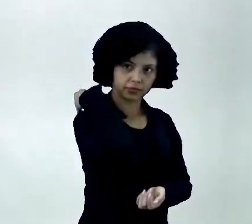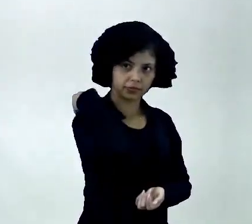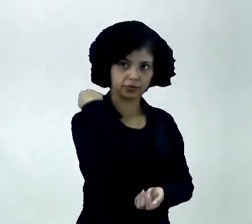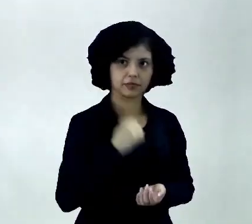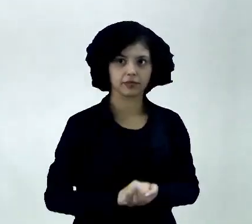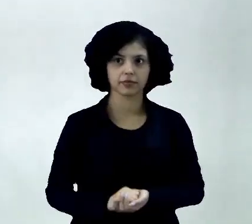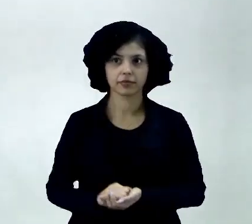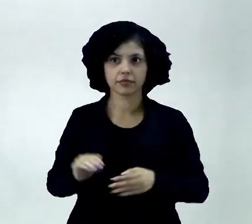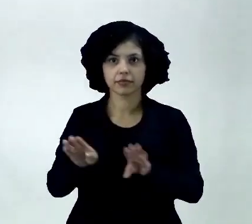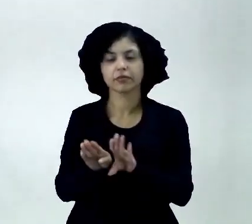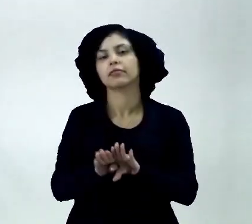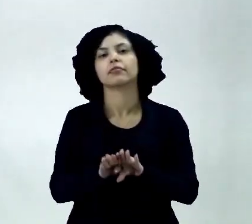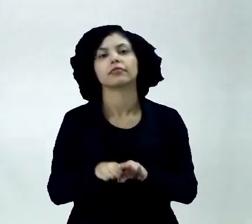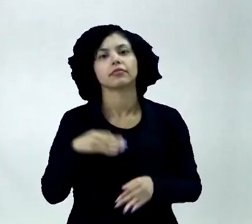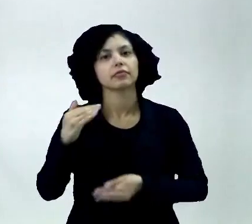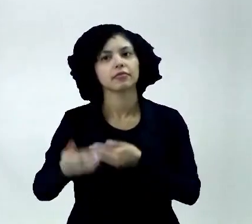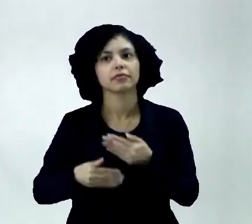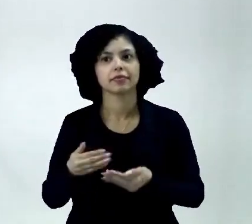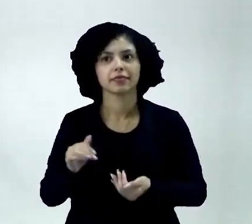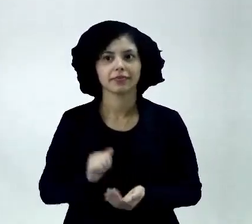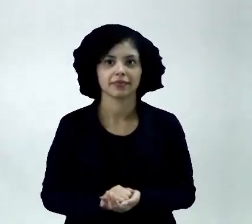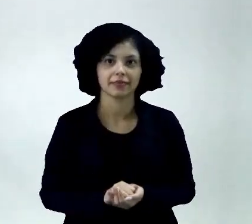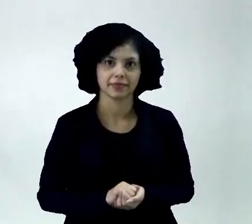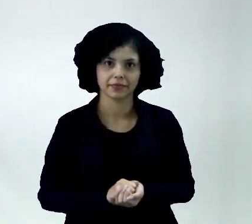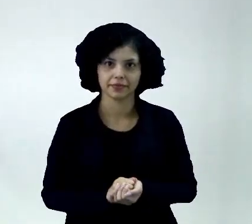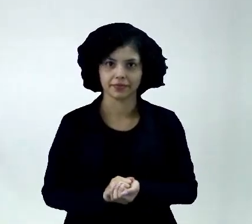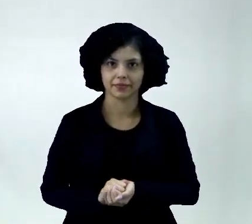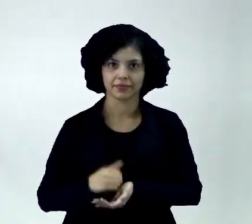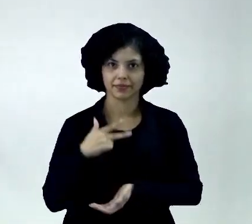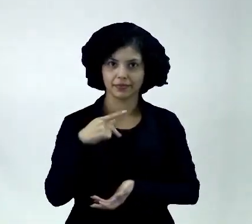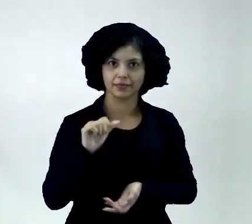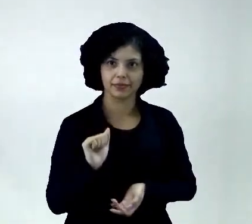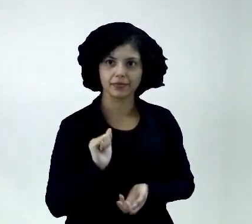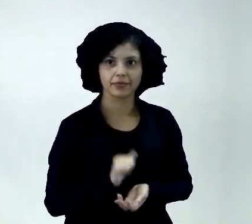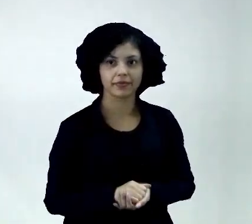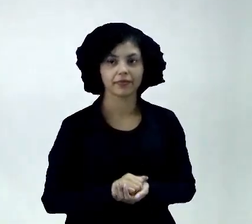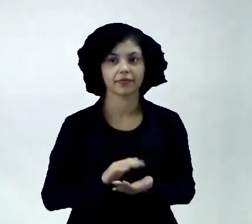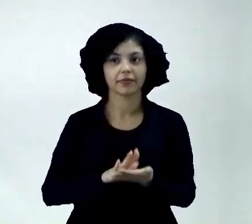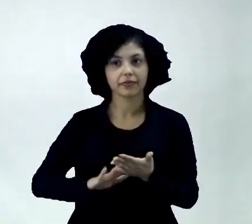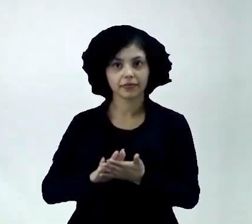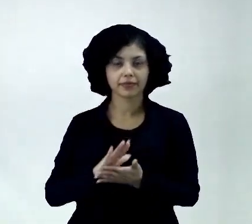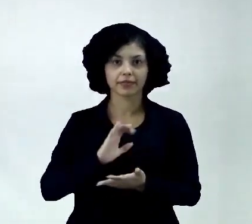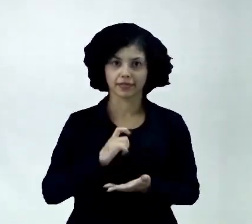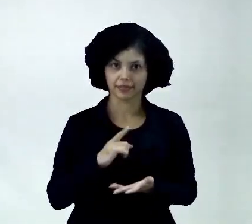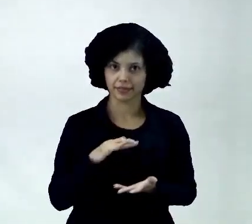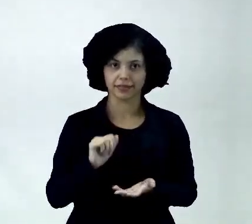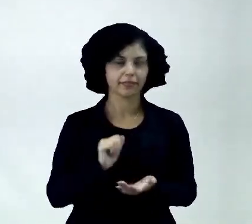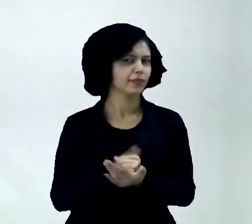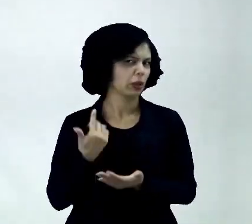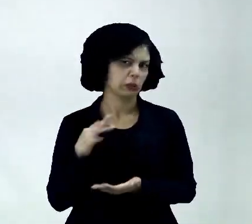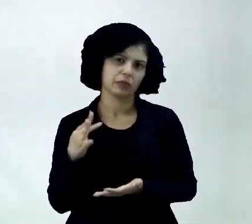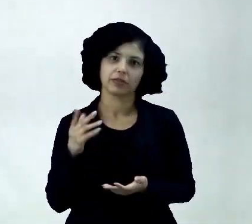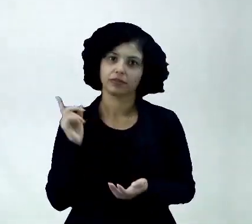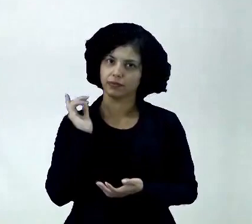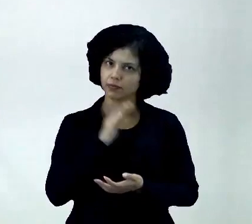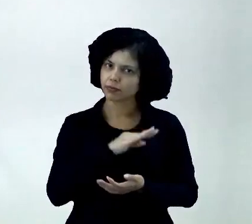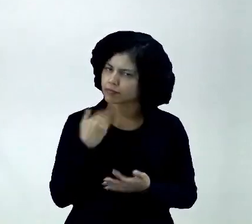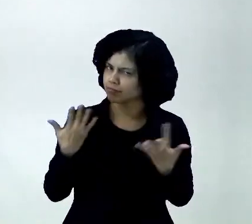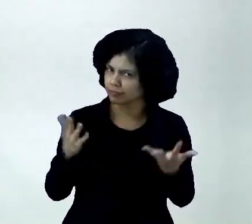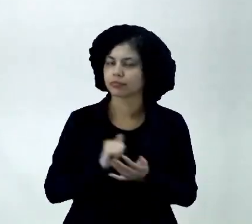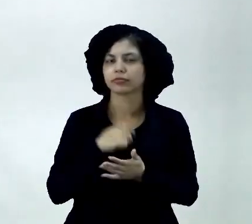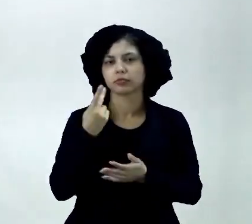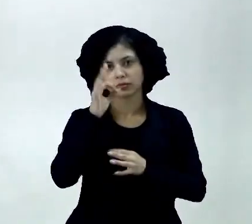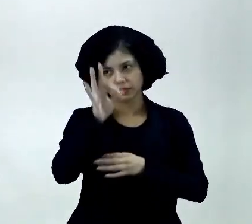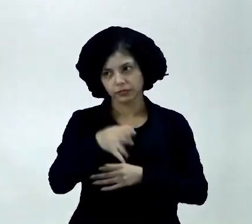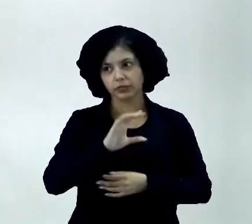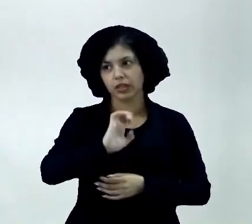momento chique aqui da vida de evoluir. Tipo, nada mais de falar, ah, é a minha pá aqui. Não, pelo amor de Deus. Escápula, não vai doer, não vai morrer.